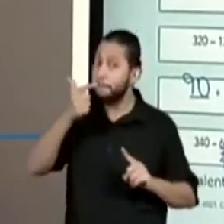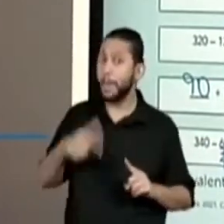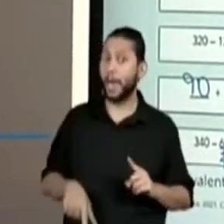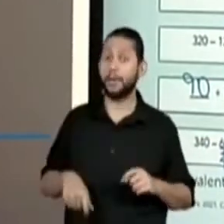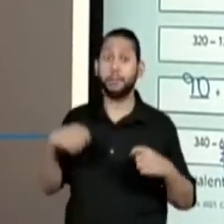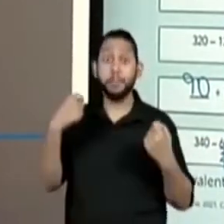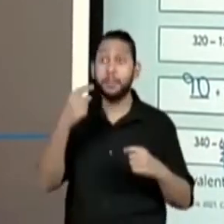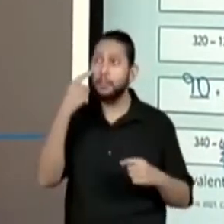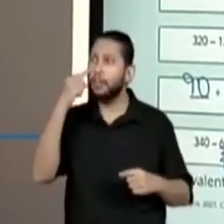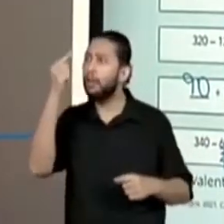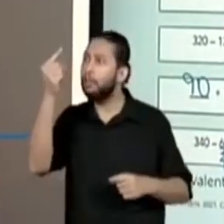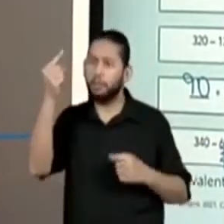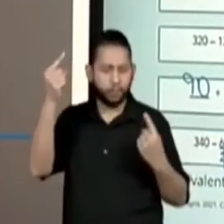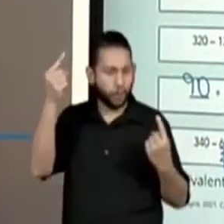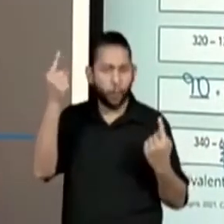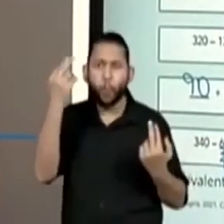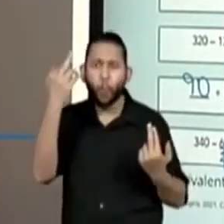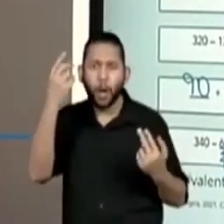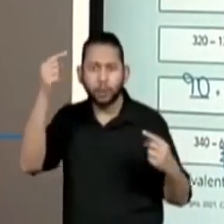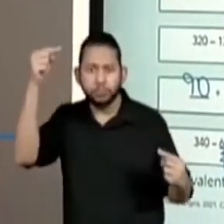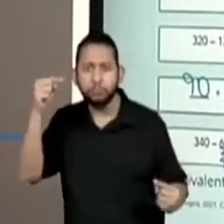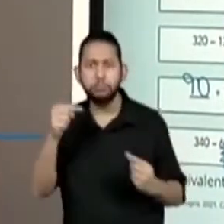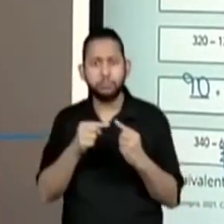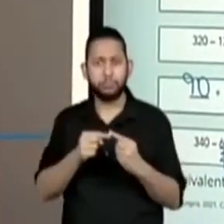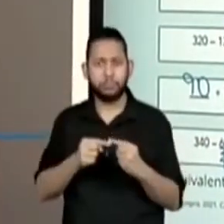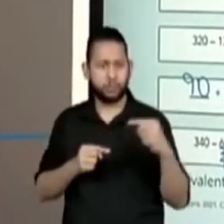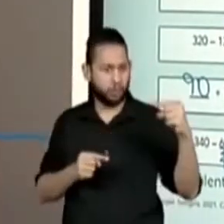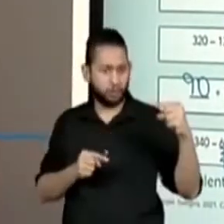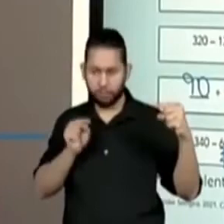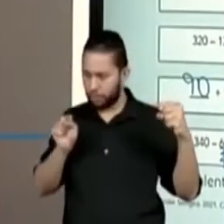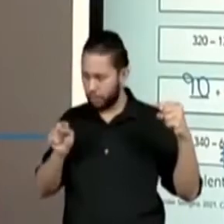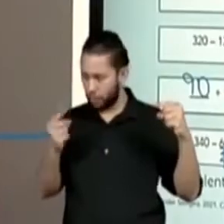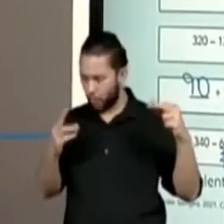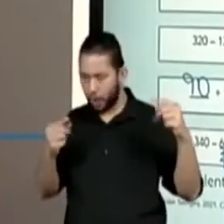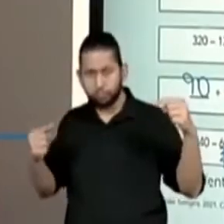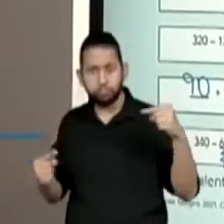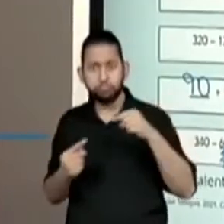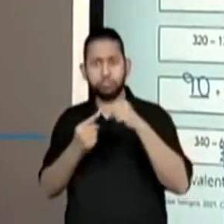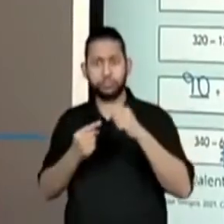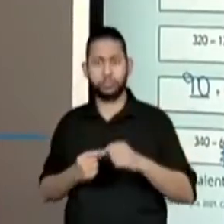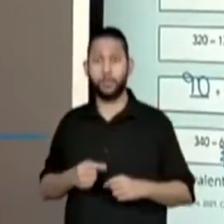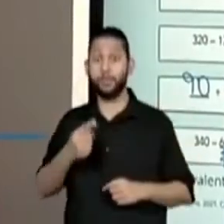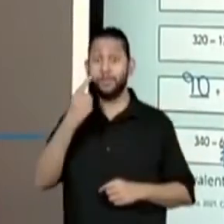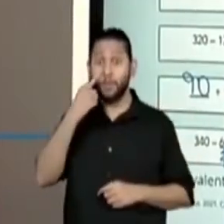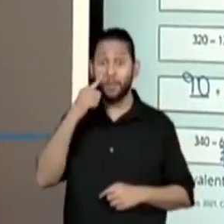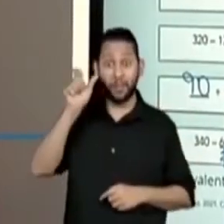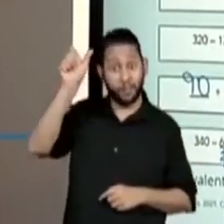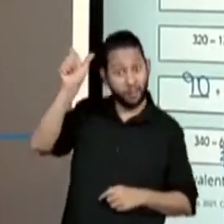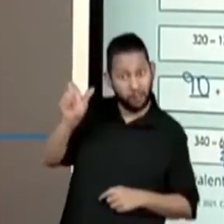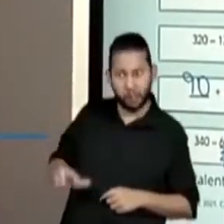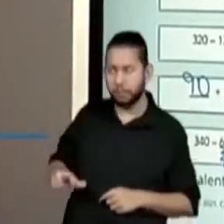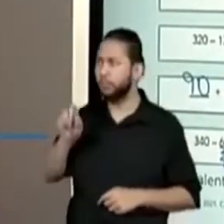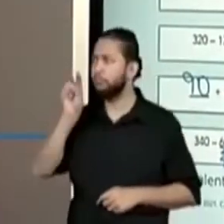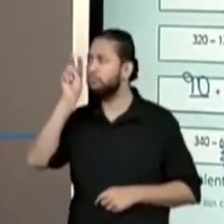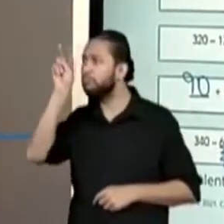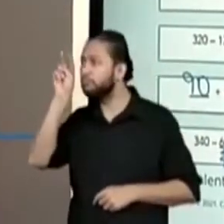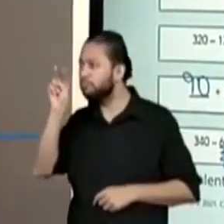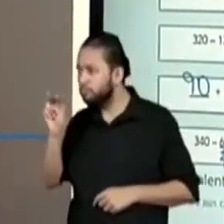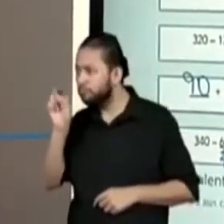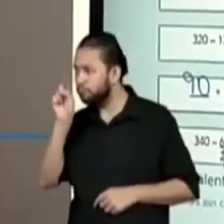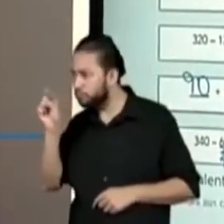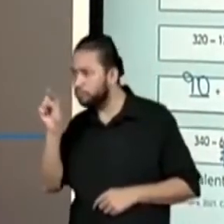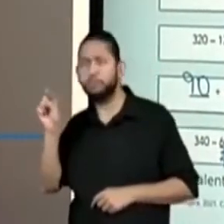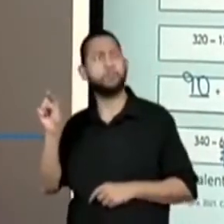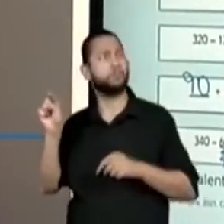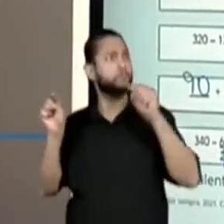pedido para gente ligar os que são equivalentes então quê que nós vamos fazer agora vamos olhar a coluna do lado esquerdo e a cor do lado direito